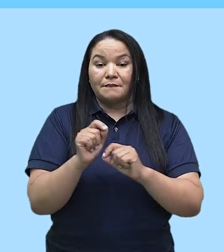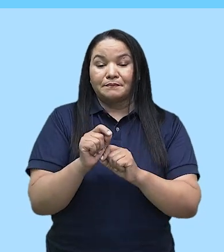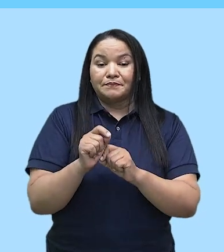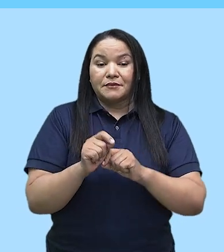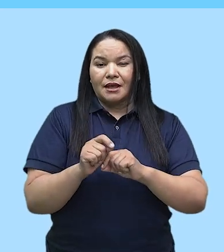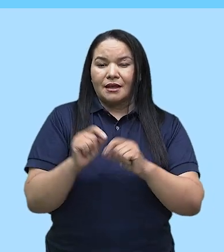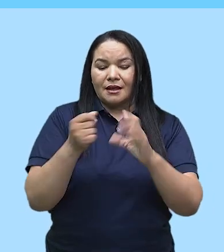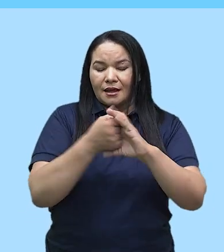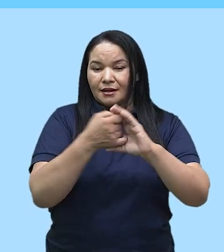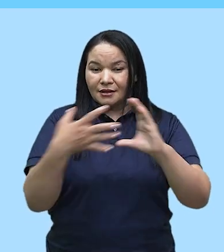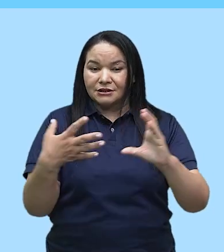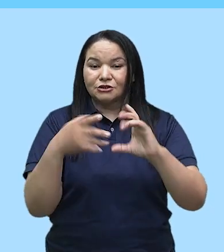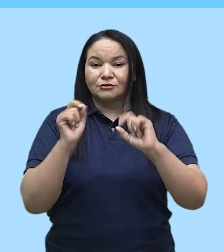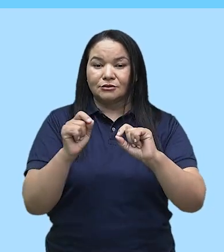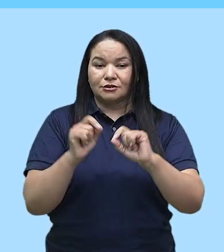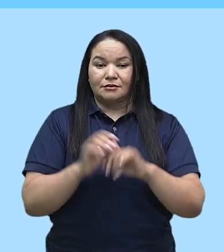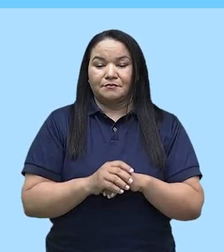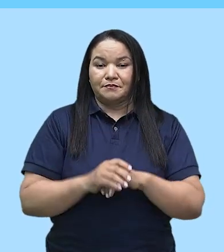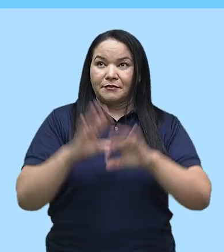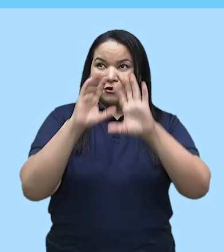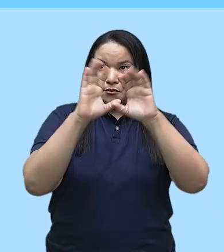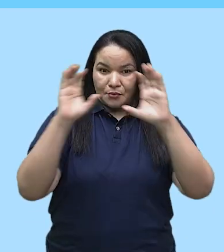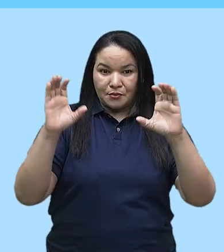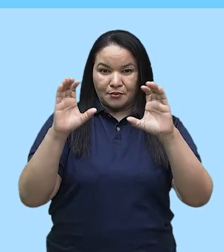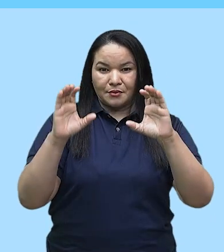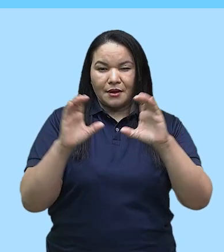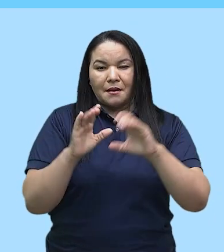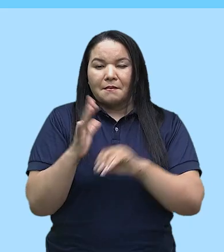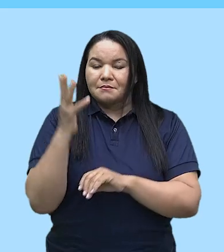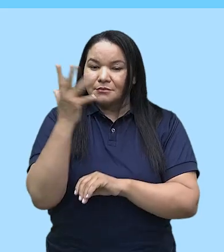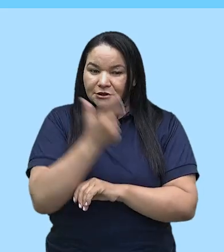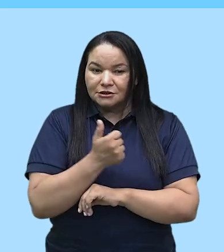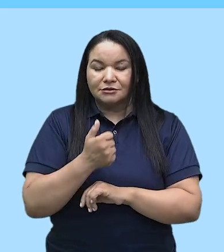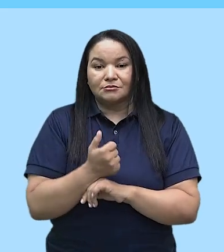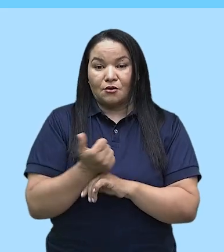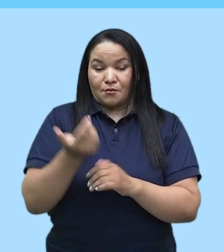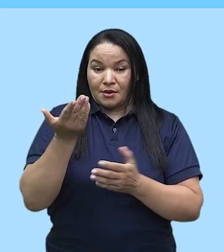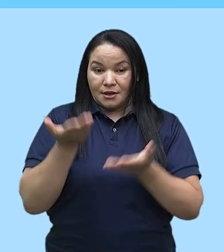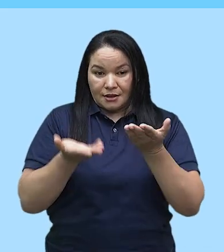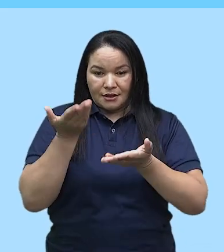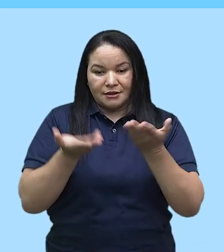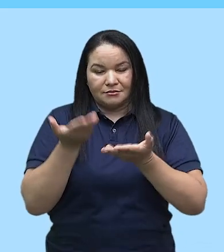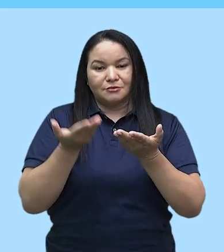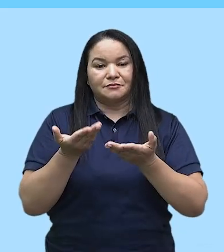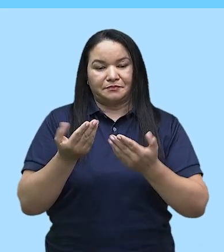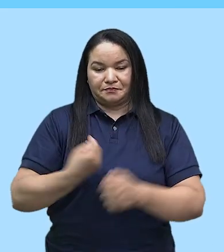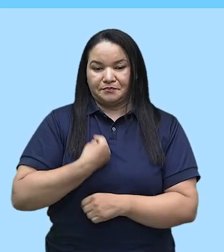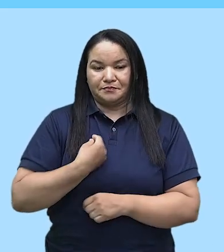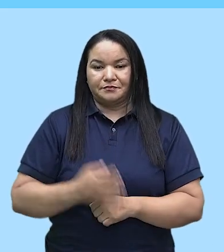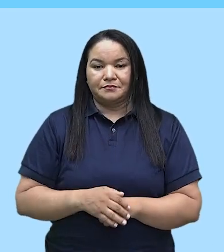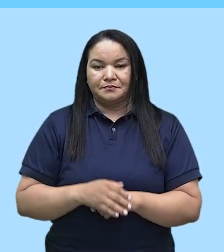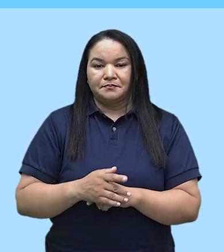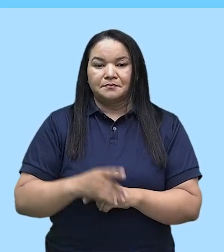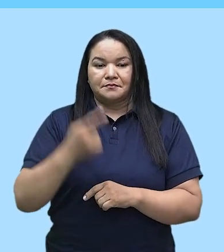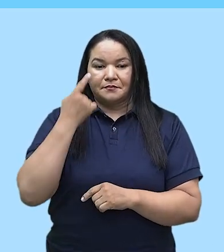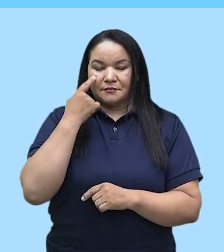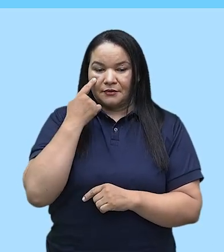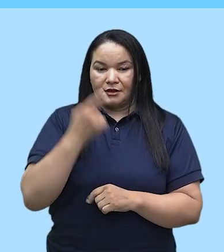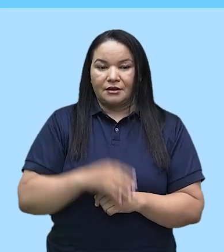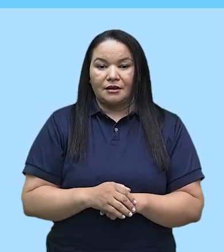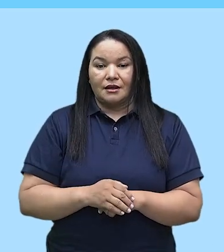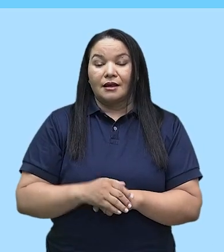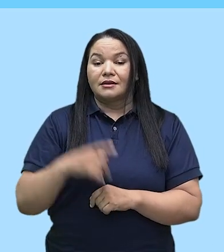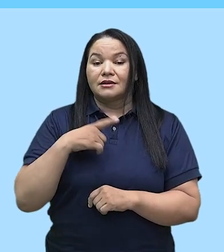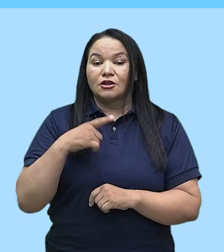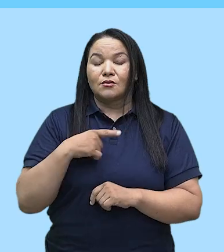representam características atmosféricas fascinantes e vitais para o equilíbrio ecológico. Esses rios consistem em